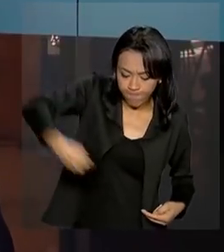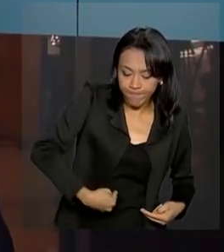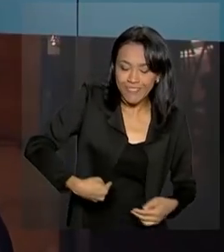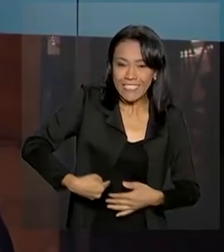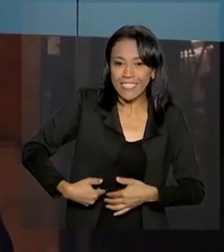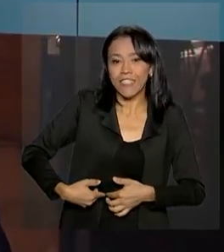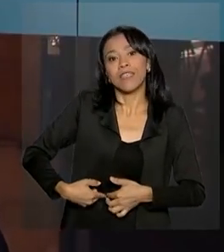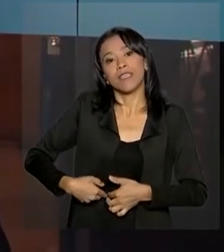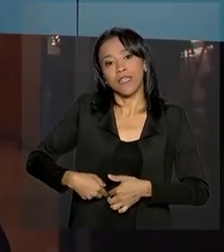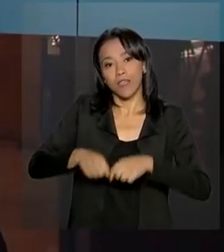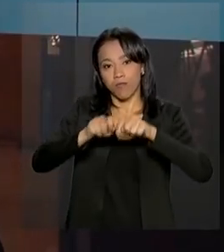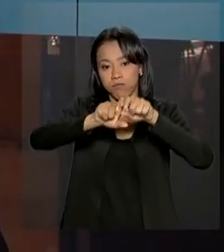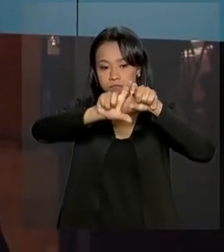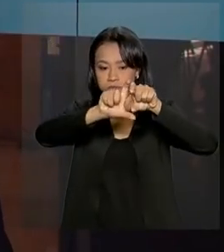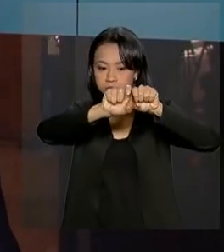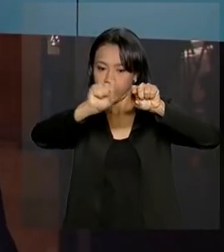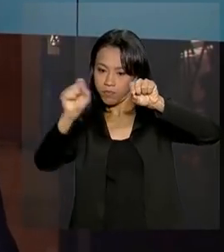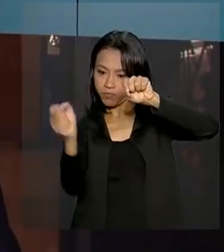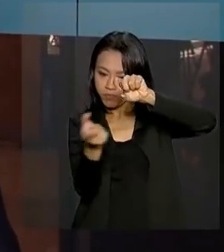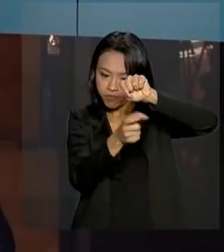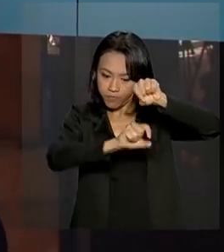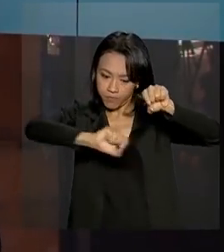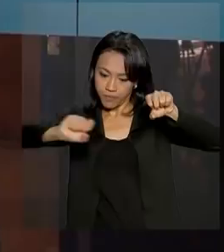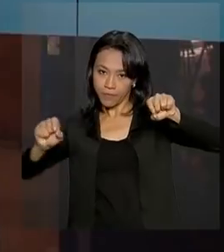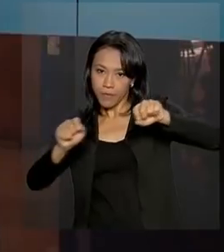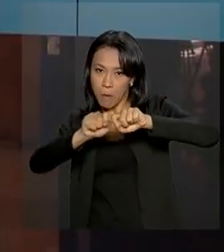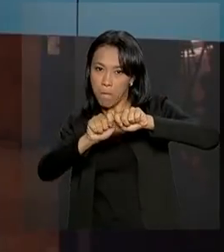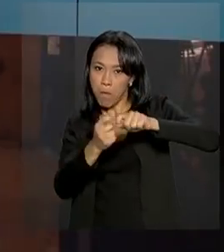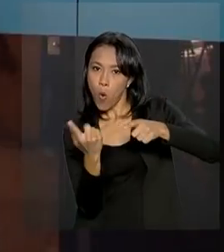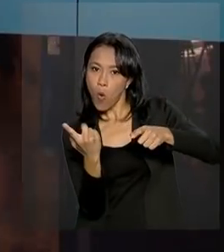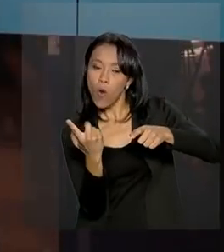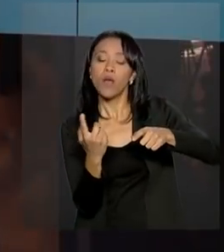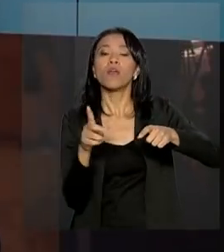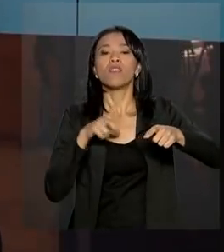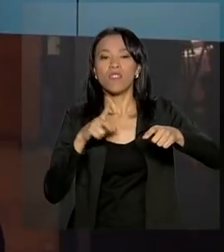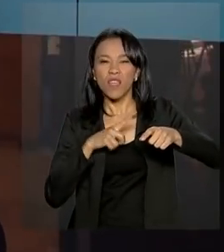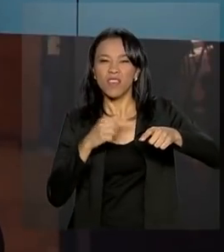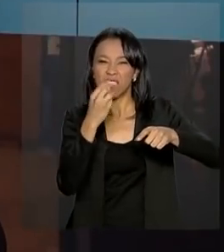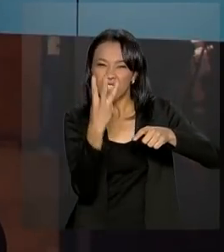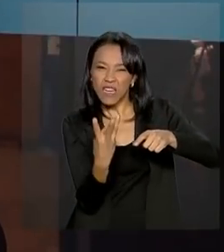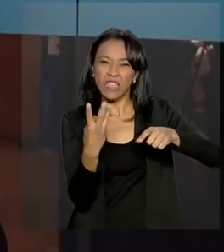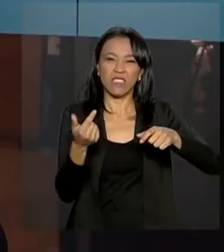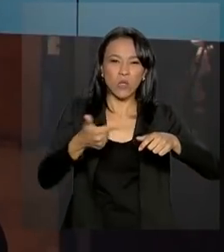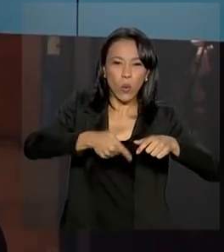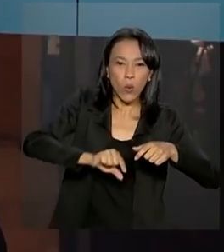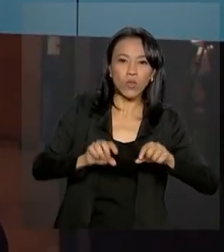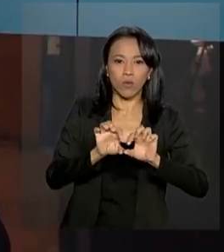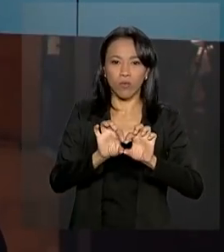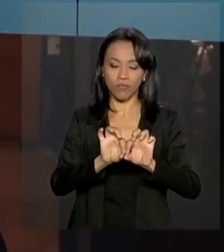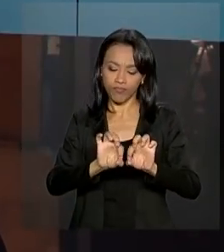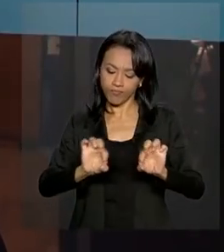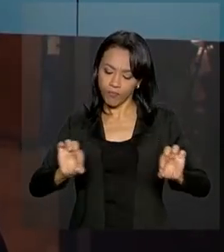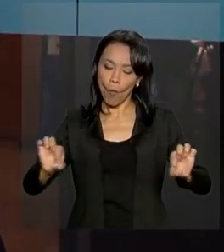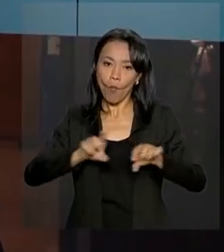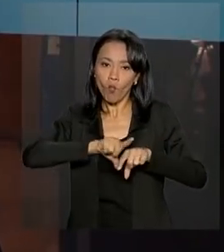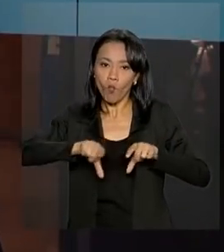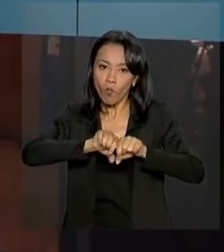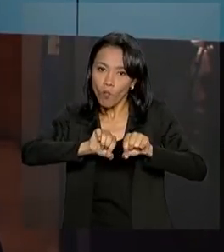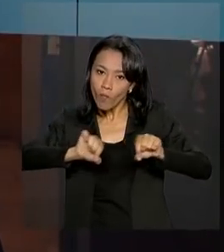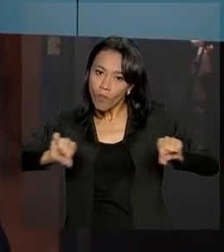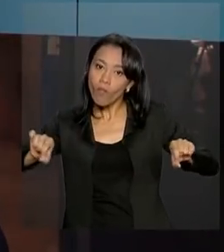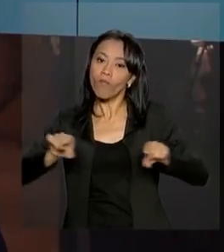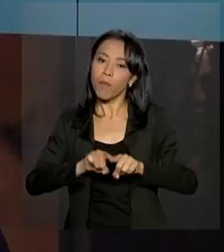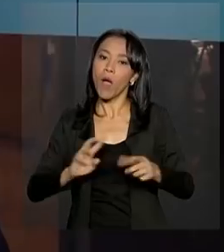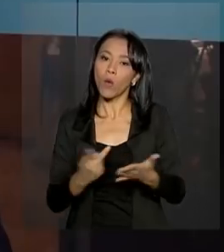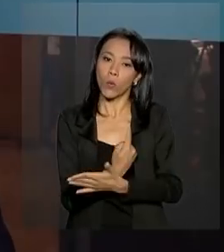o intestino grosso e fez também 3 pequenos ferimentos no intestino delgado. A intenção dessa cirurgia de